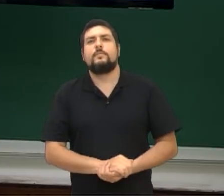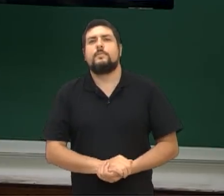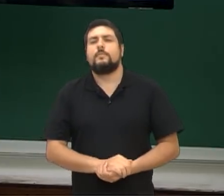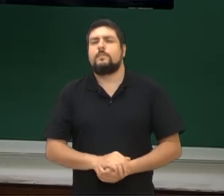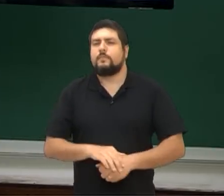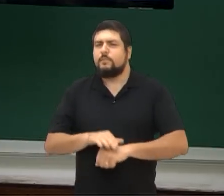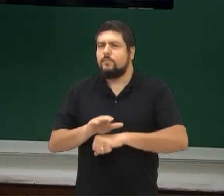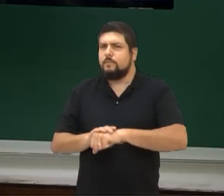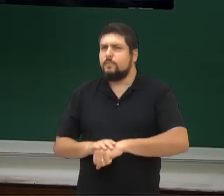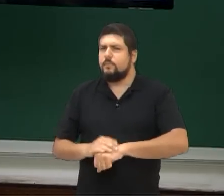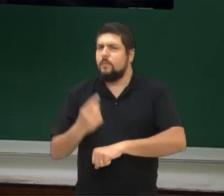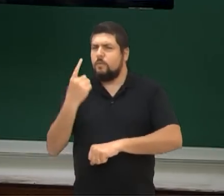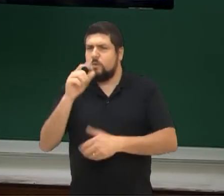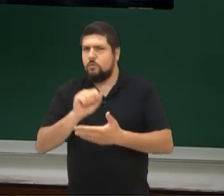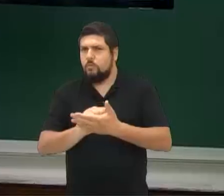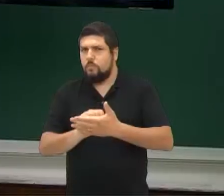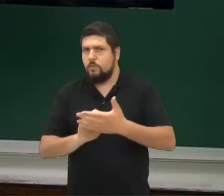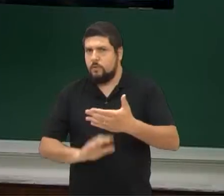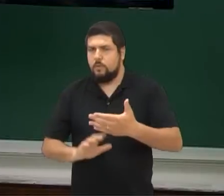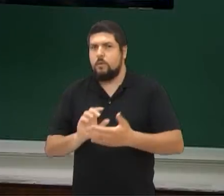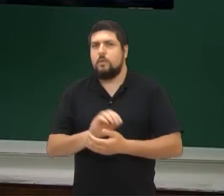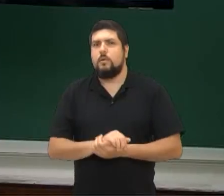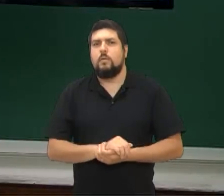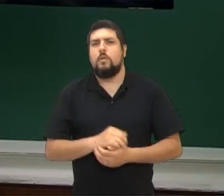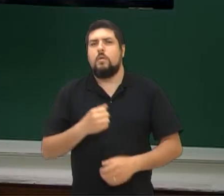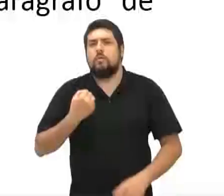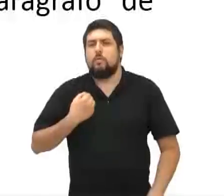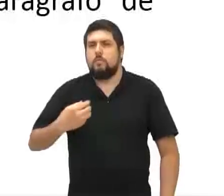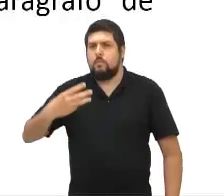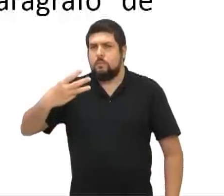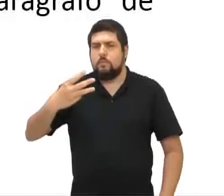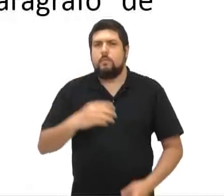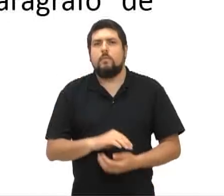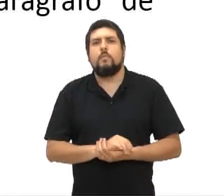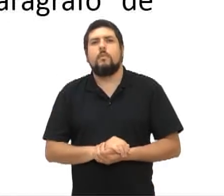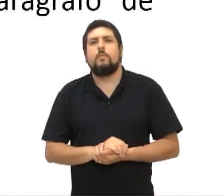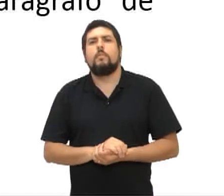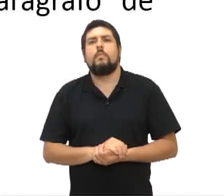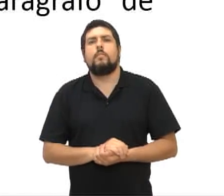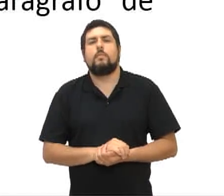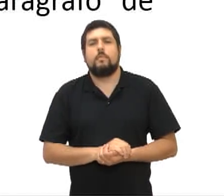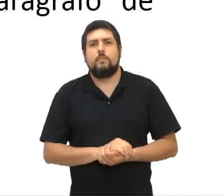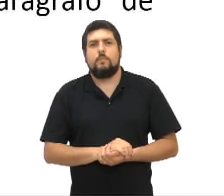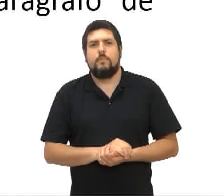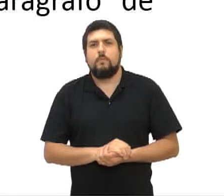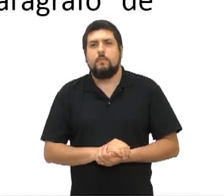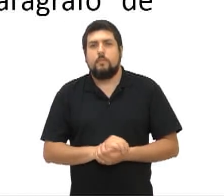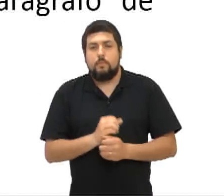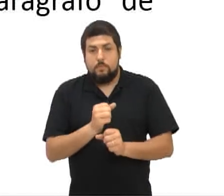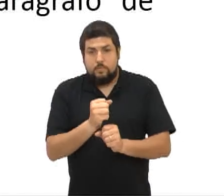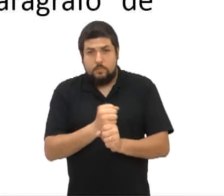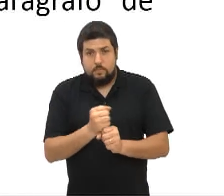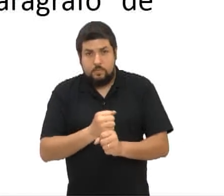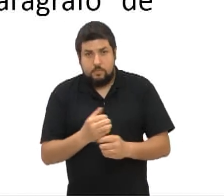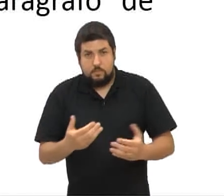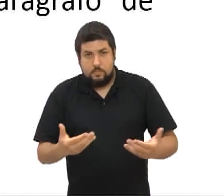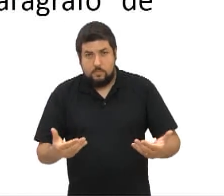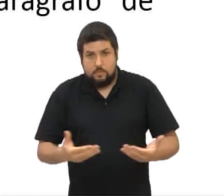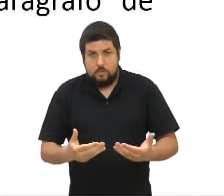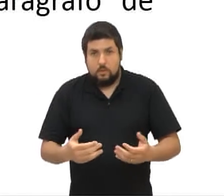um exercício para você aqui, é o exercício 3. Releia esse trecho. Este ano, na